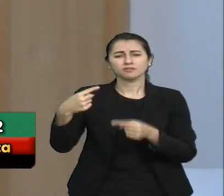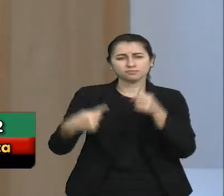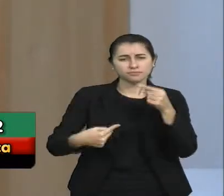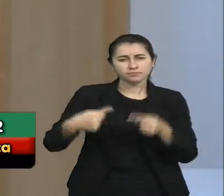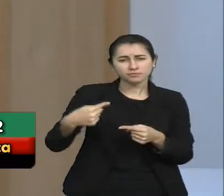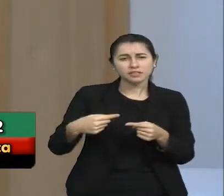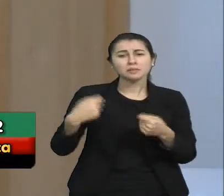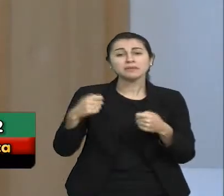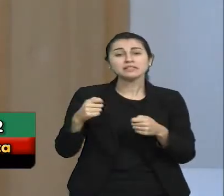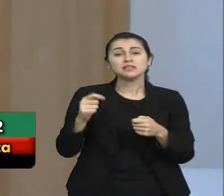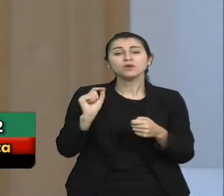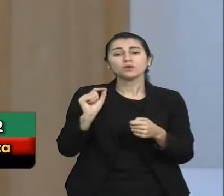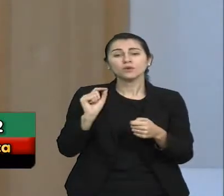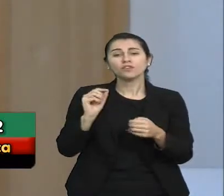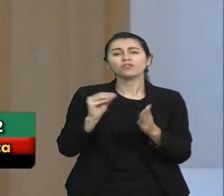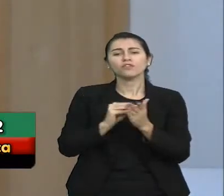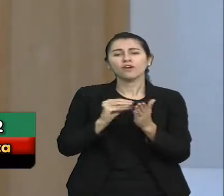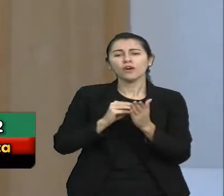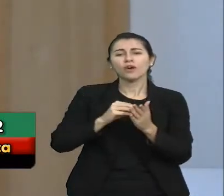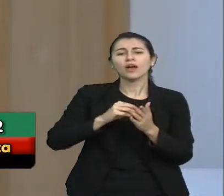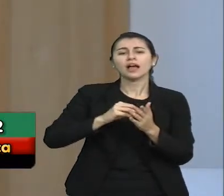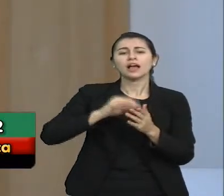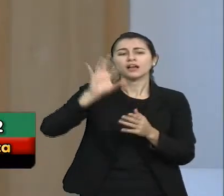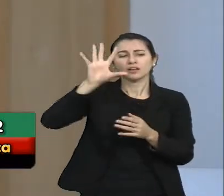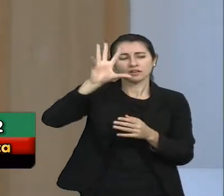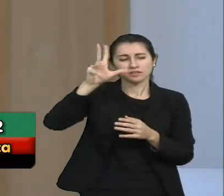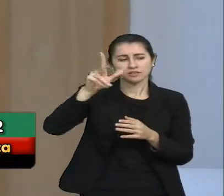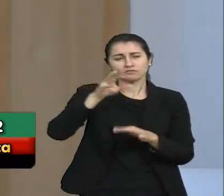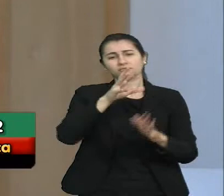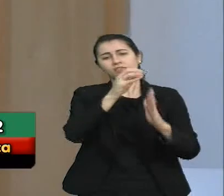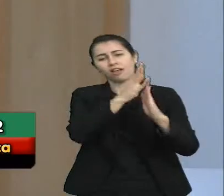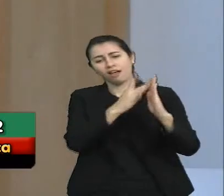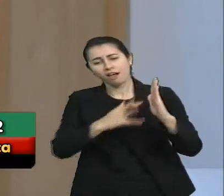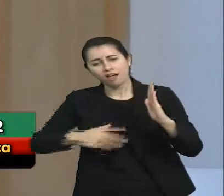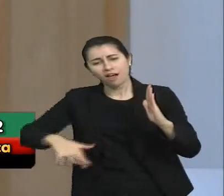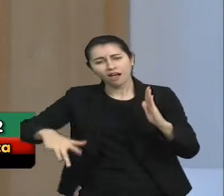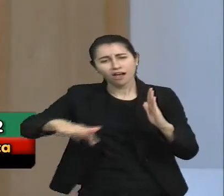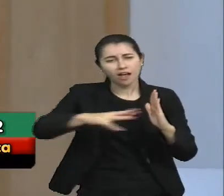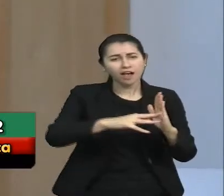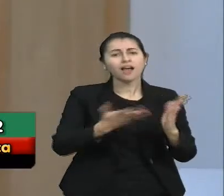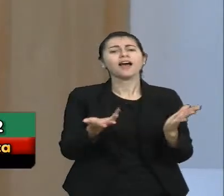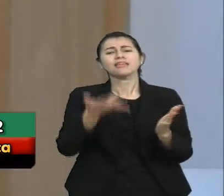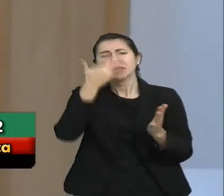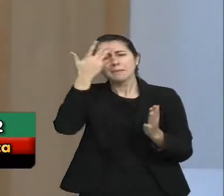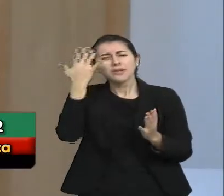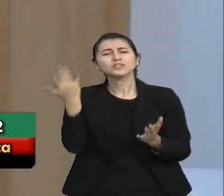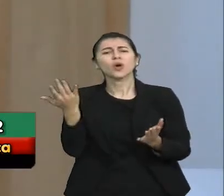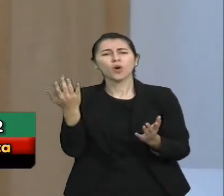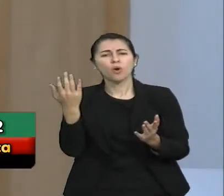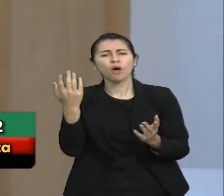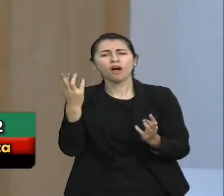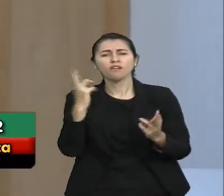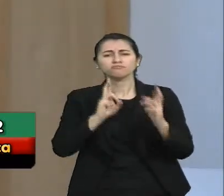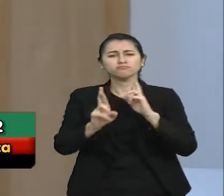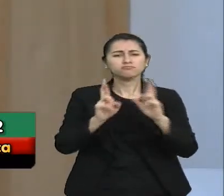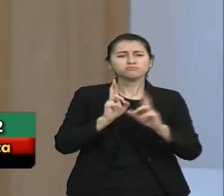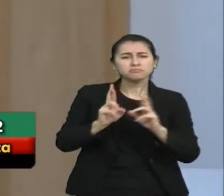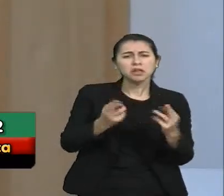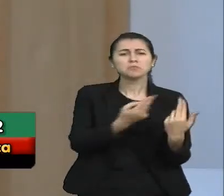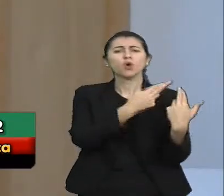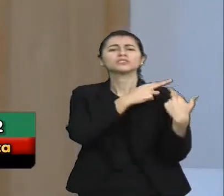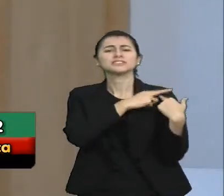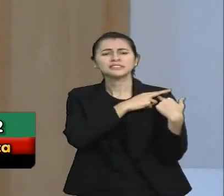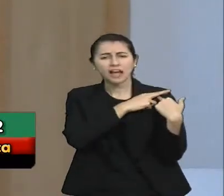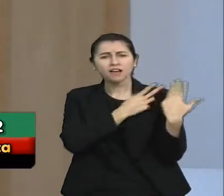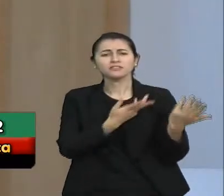as depredações nos terreiros, cadê essas autoridades? E cadê as mesmas autoridades